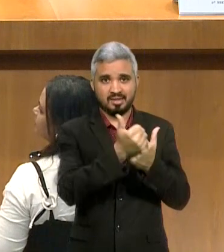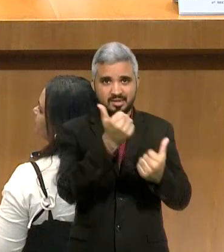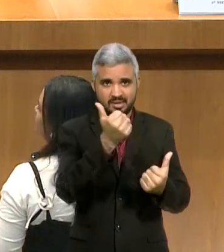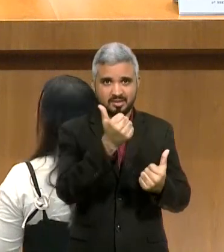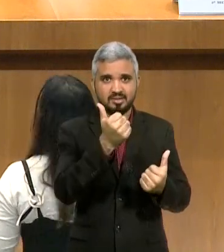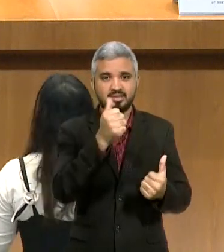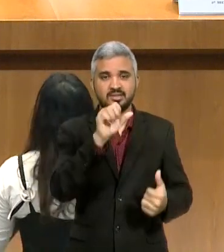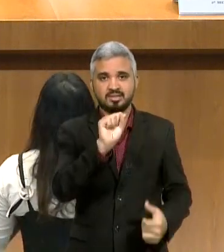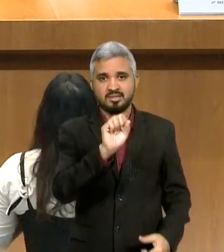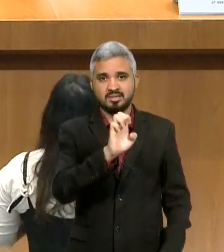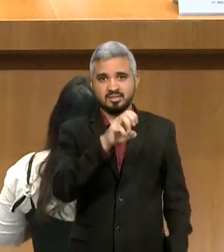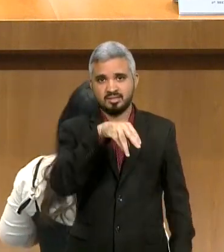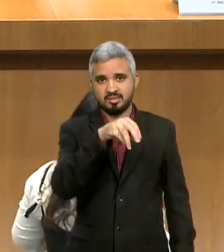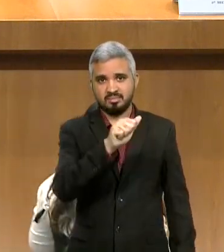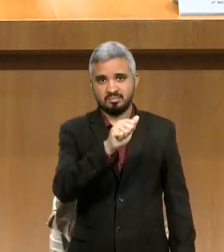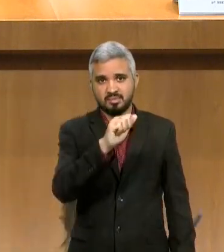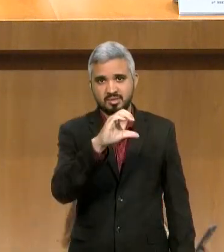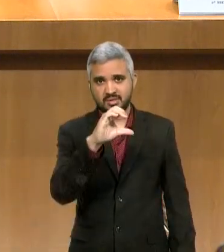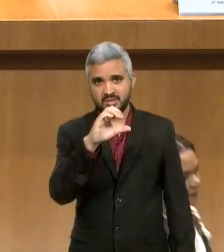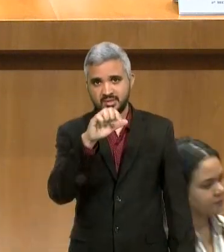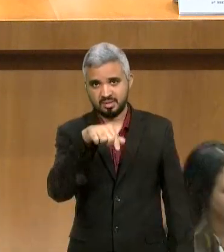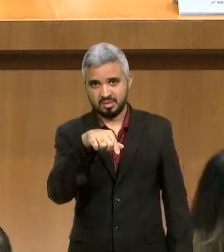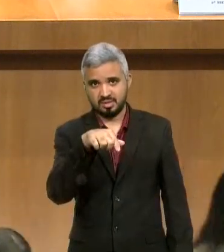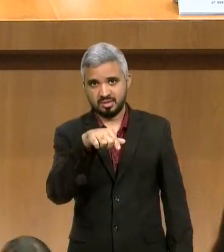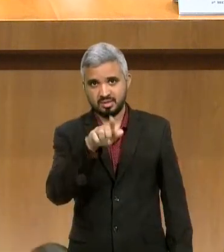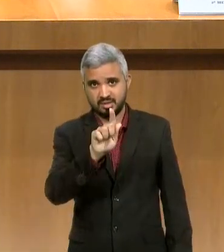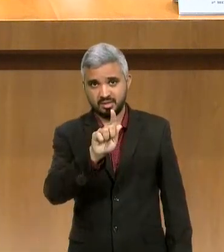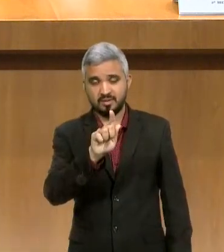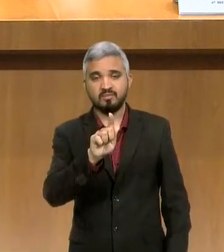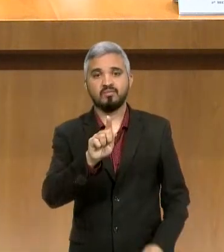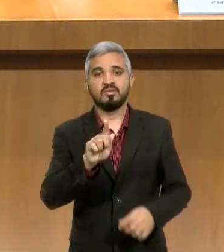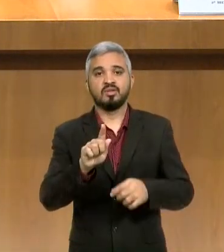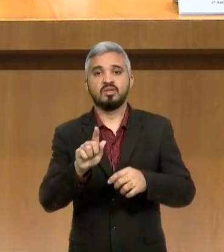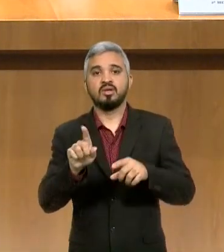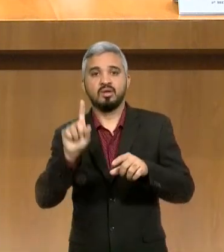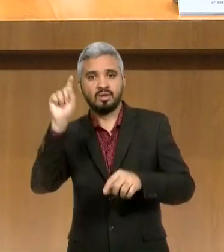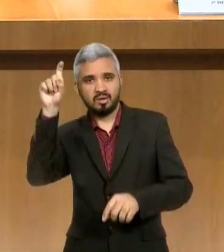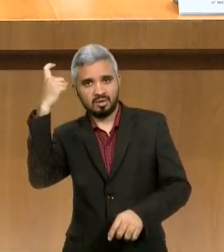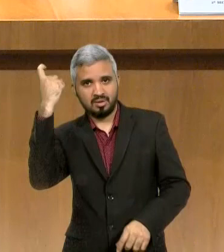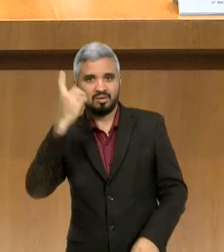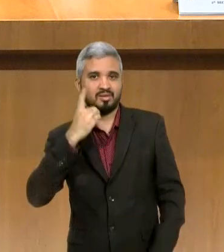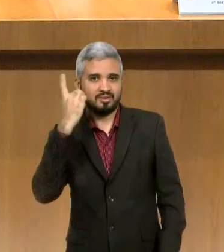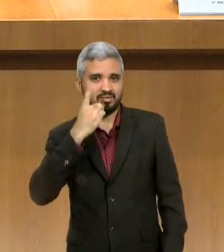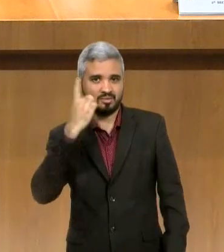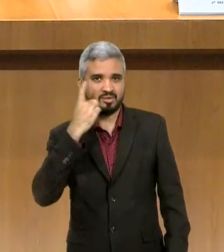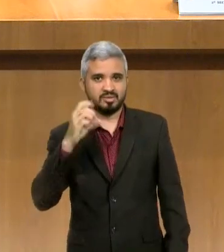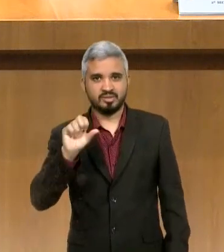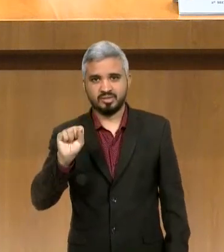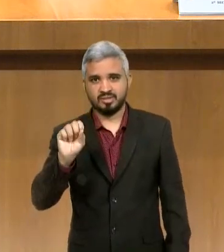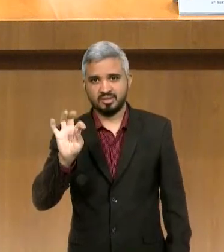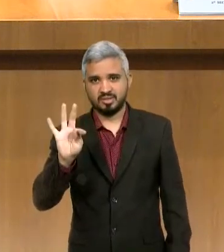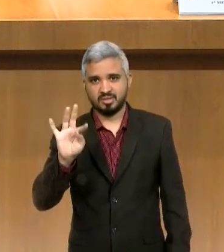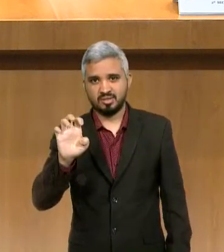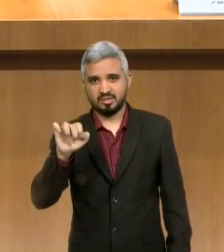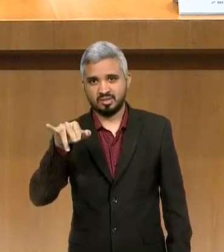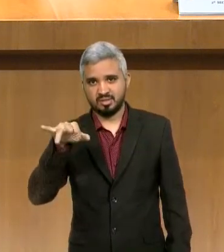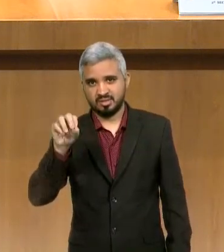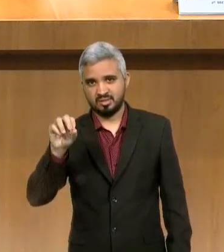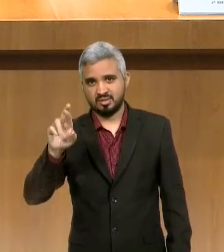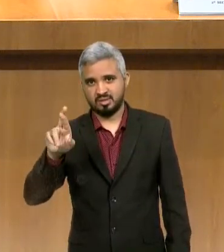ex-deputado também Estênio Rezende aqui conosco. Registramos a presença e agradecemos.